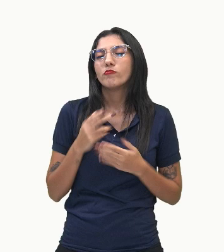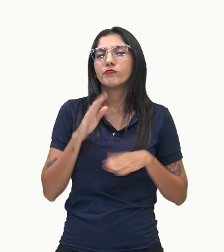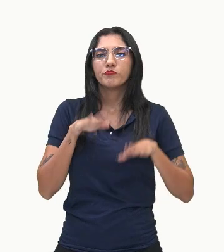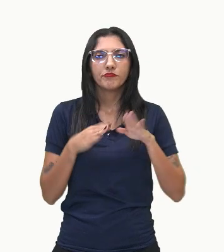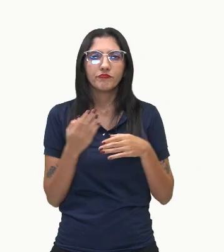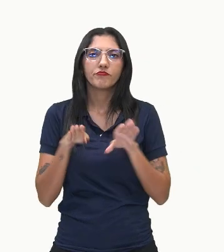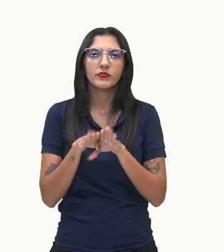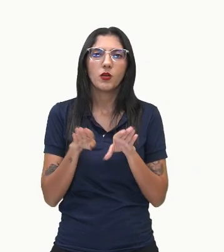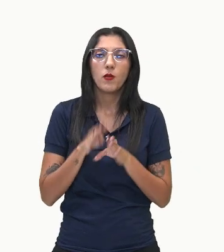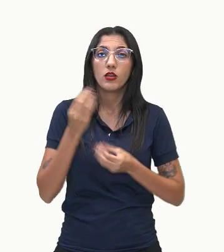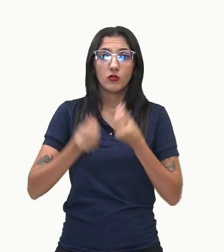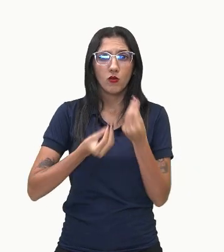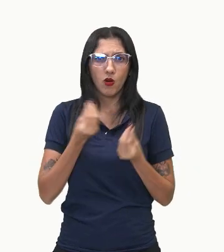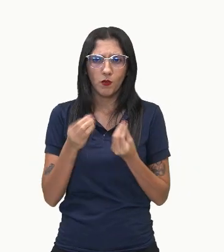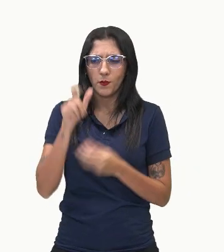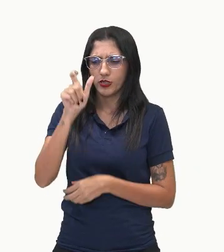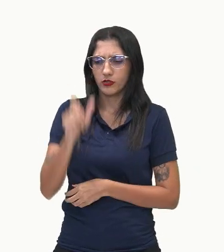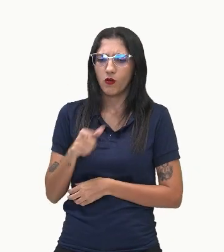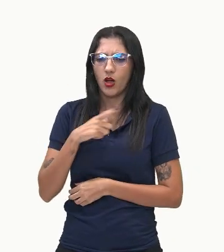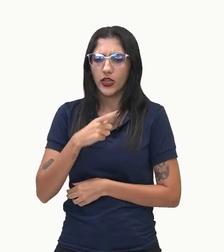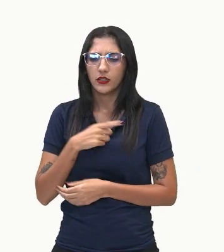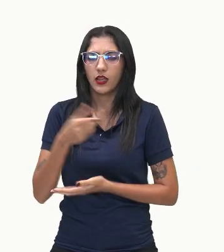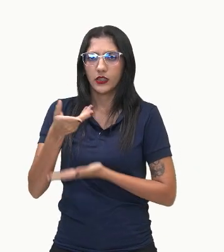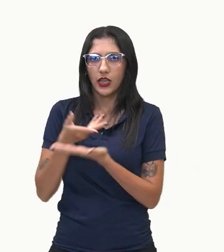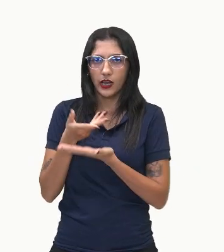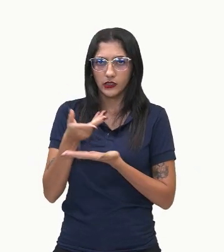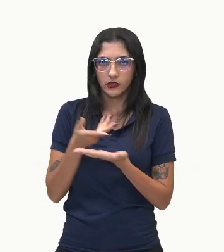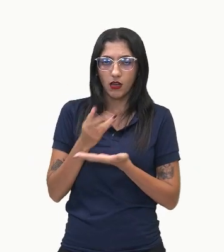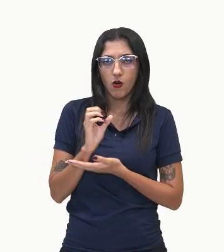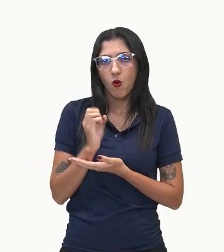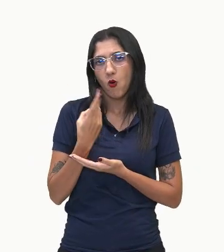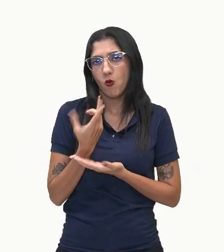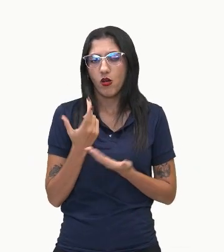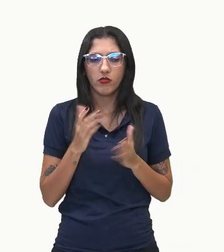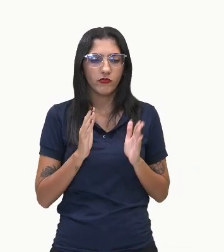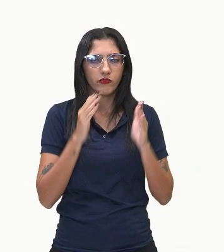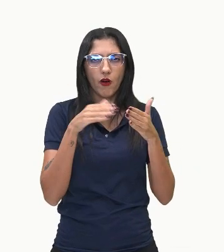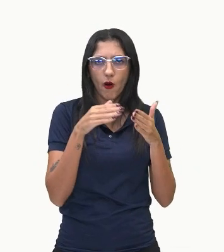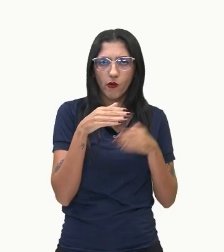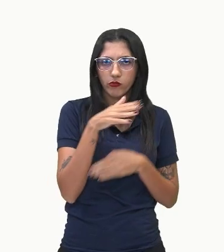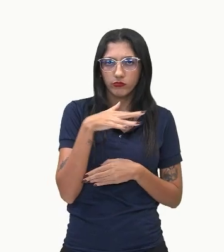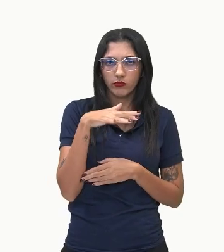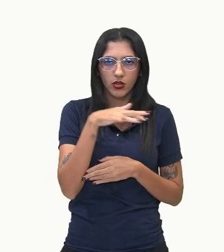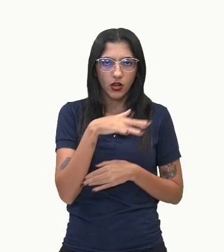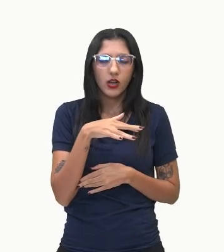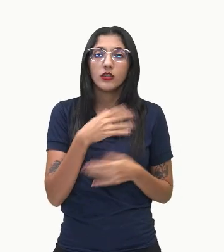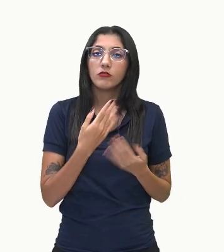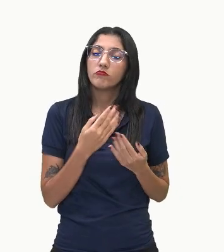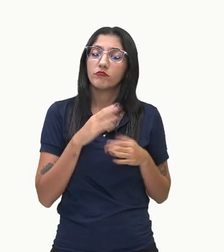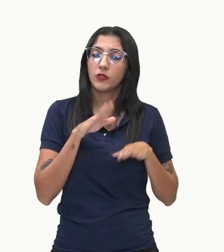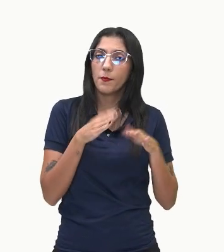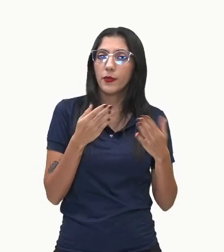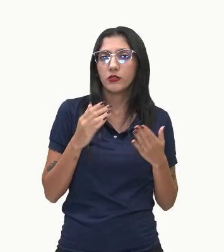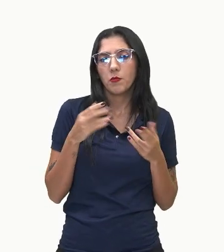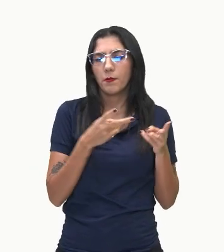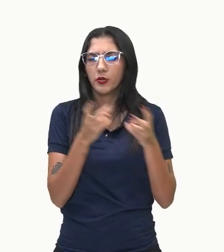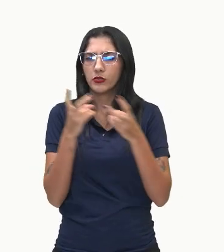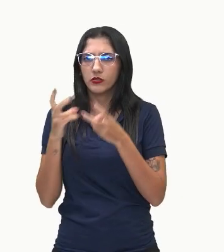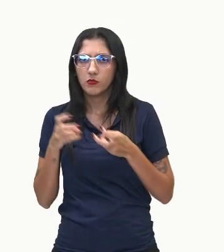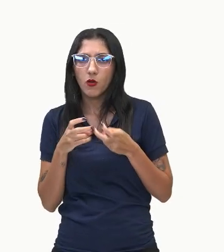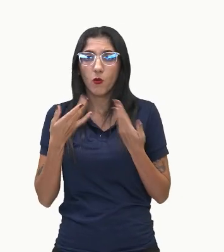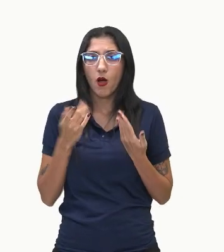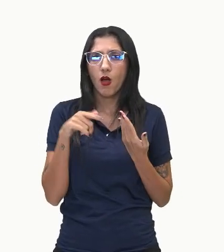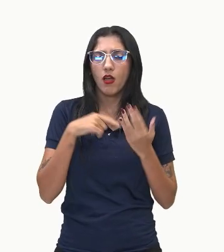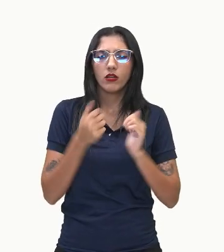dependendo de com quem eu estou falando ou para quem eu estou falando, vai indicar o nível